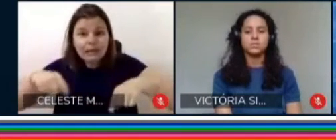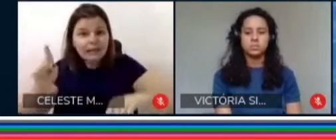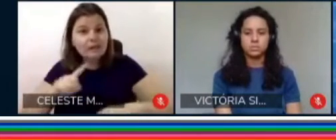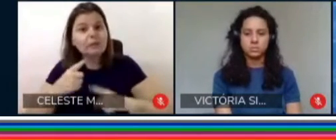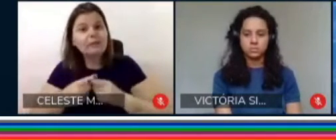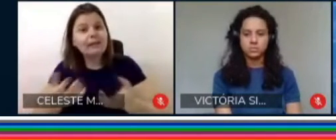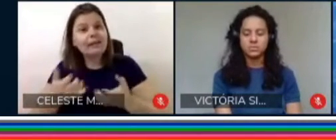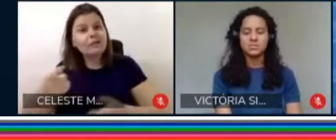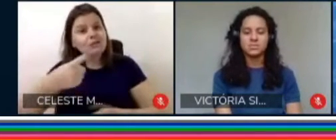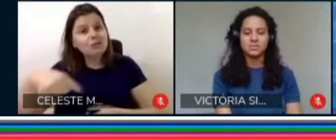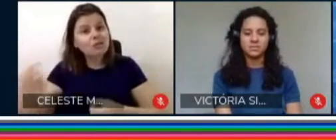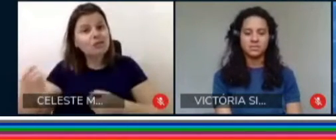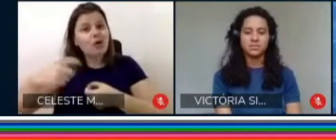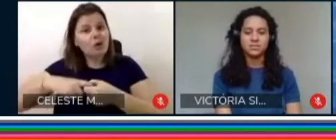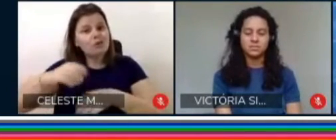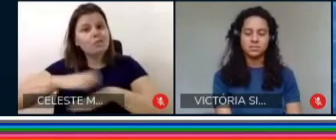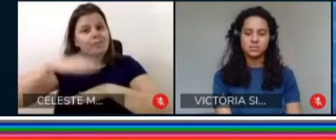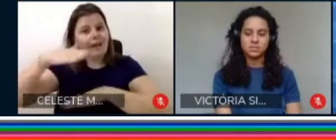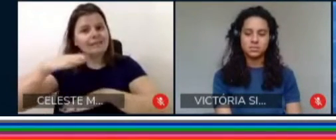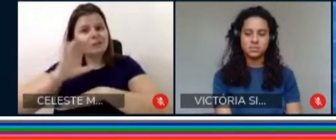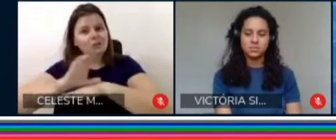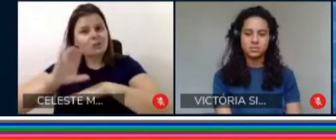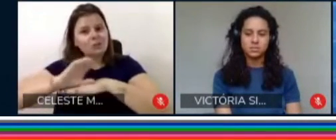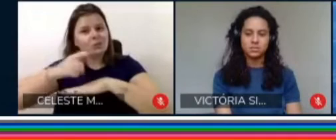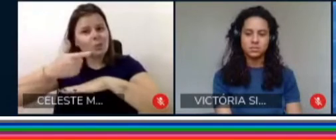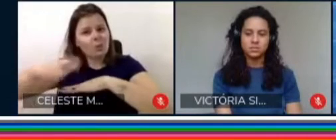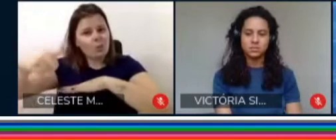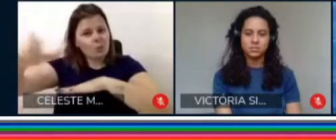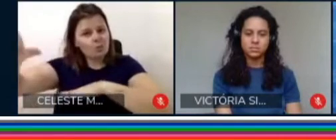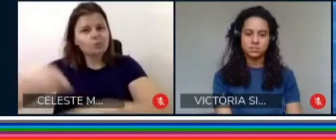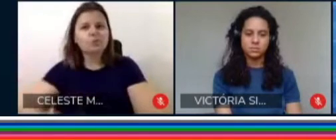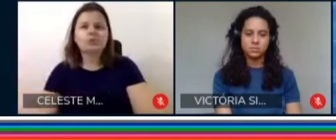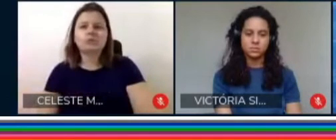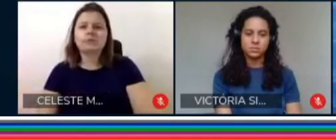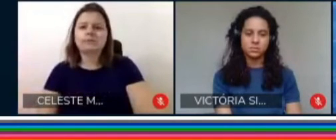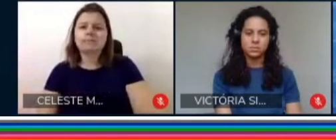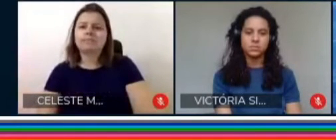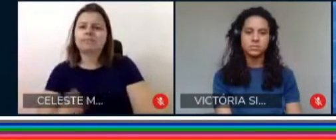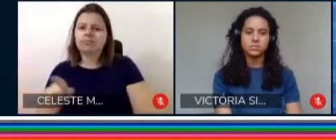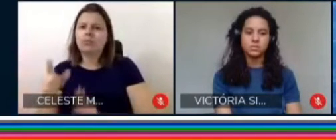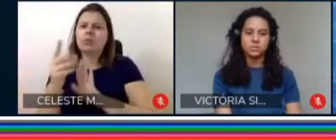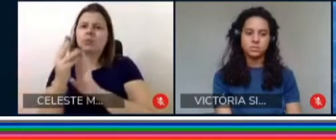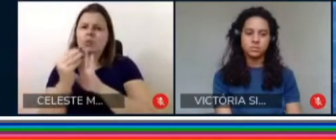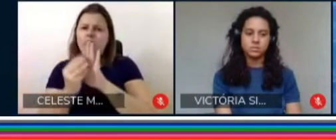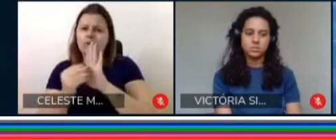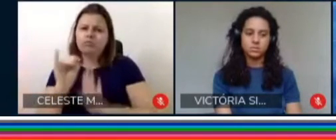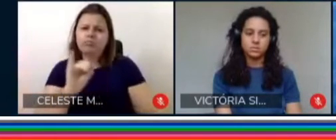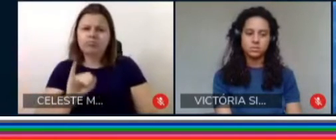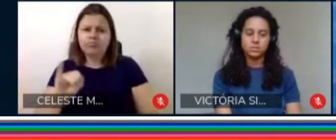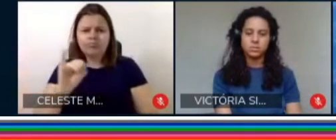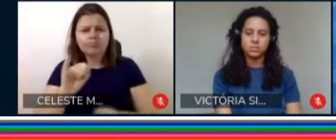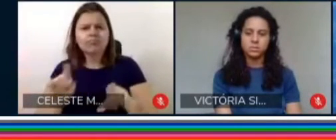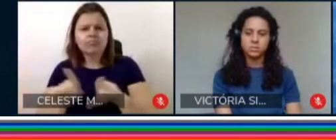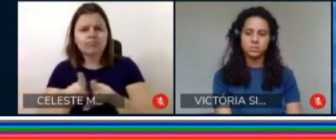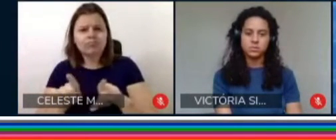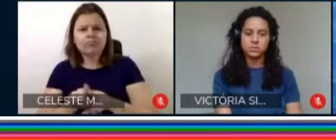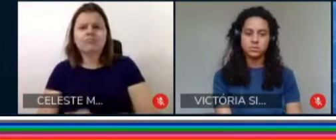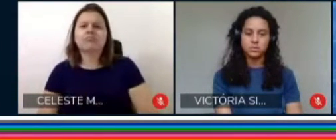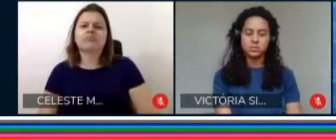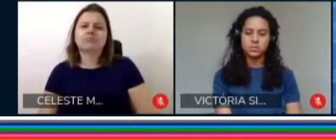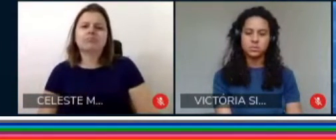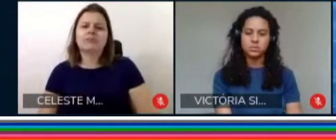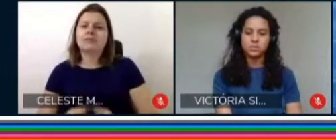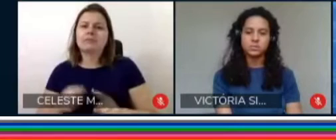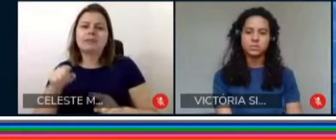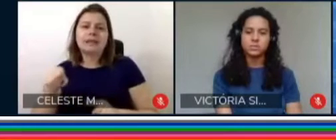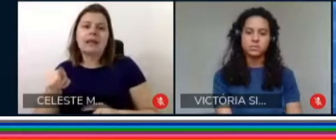volta nos outros cursos, né? São conteúdos bem importantes também, mas que daí já são para além da